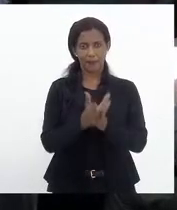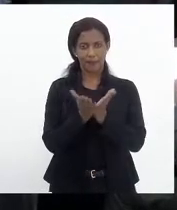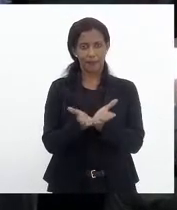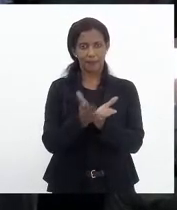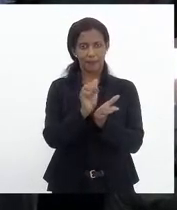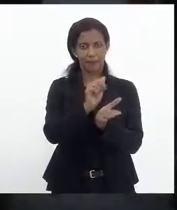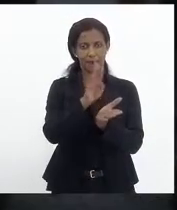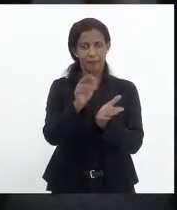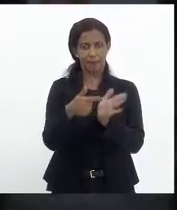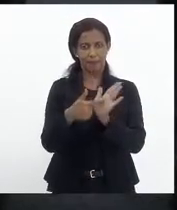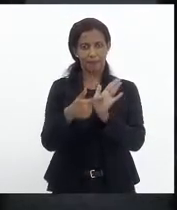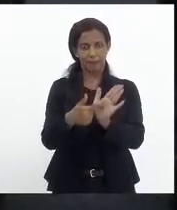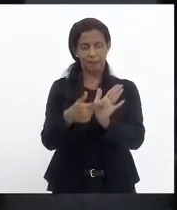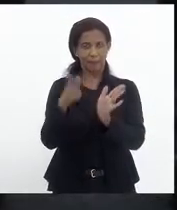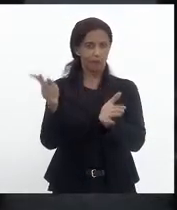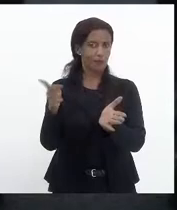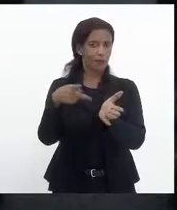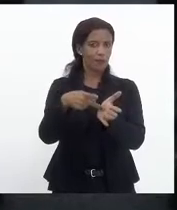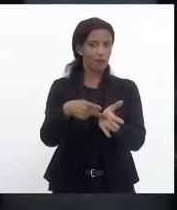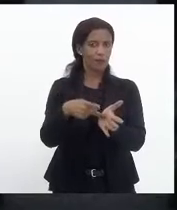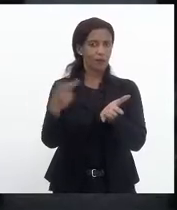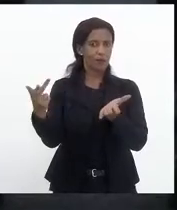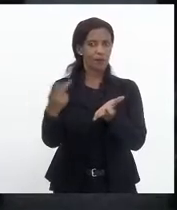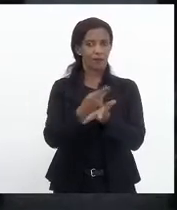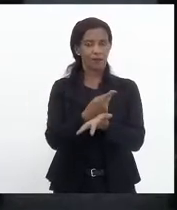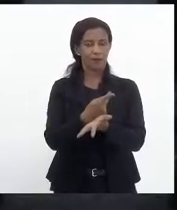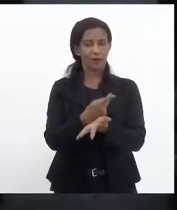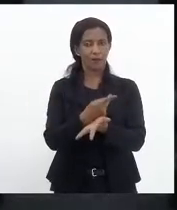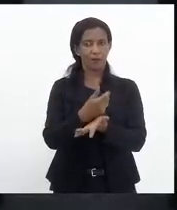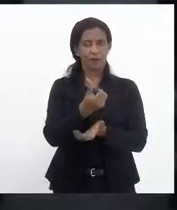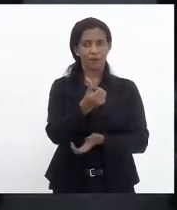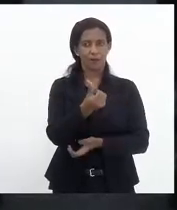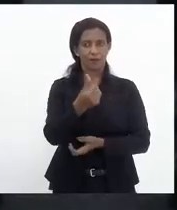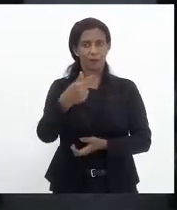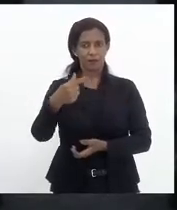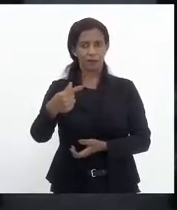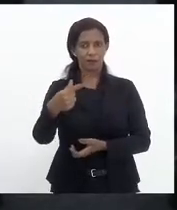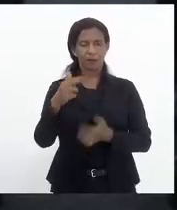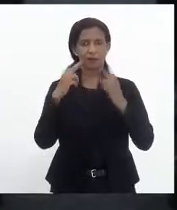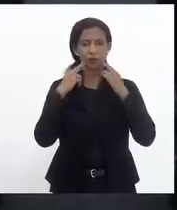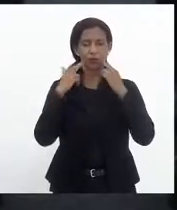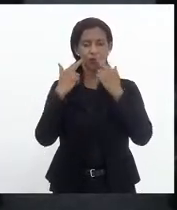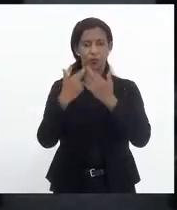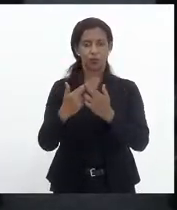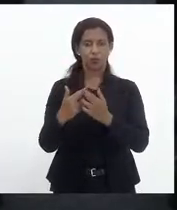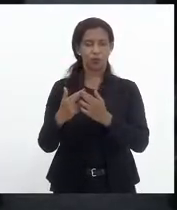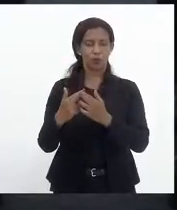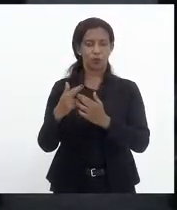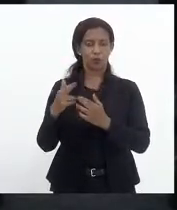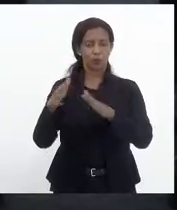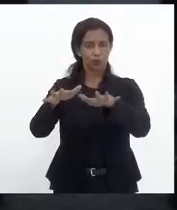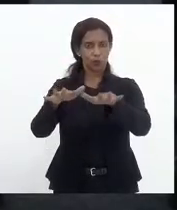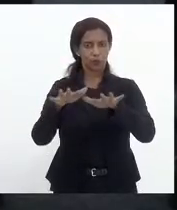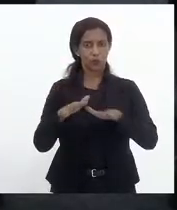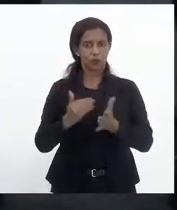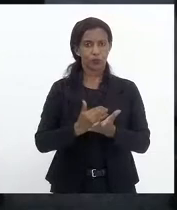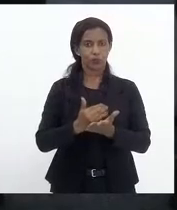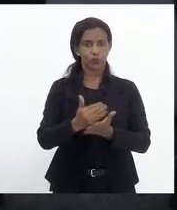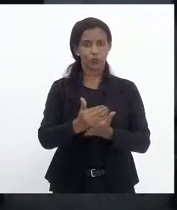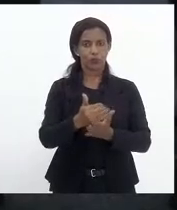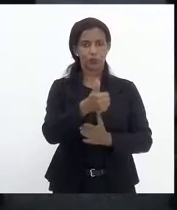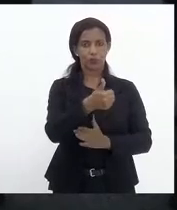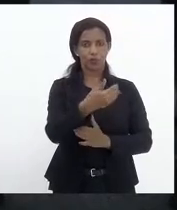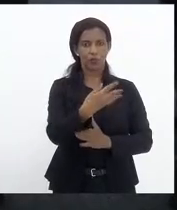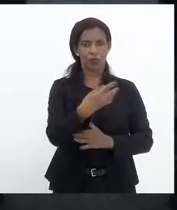A ata reflete com exatidão o ocorrido na 67ª sessão ordinária que iniciada